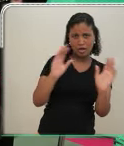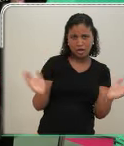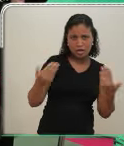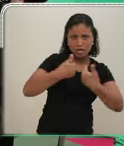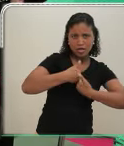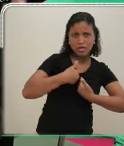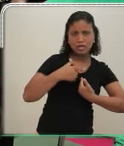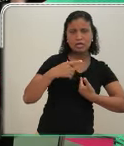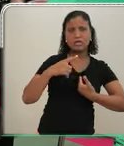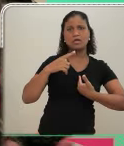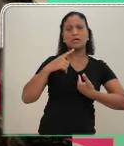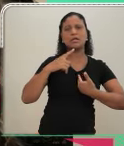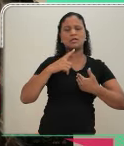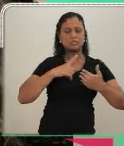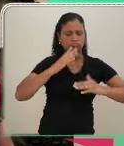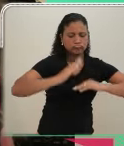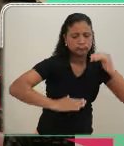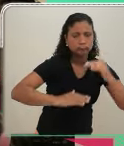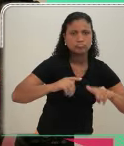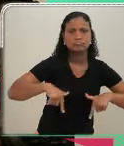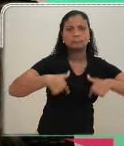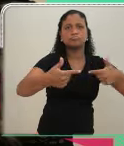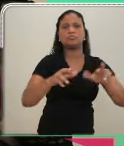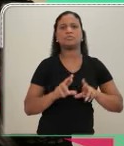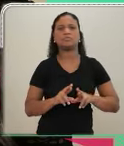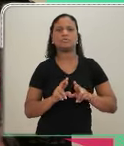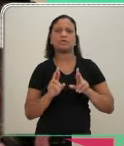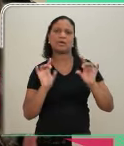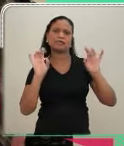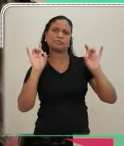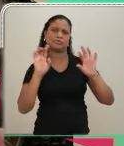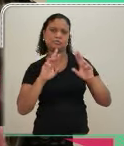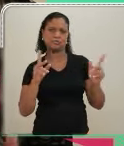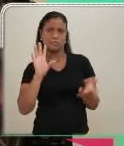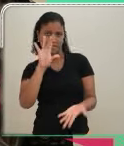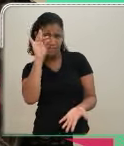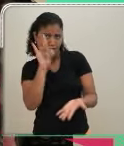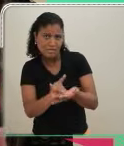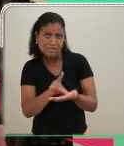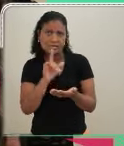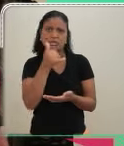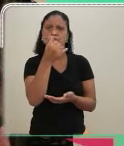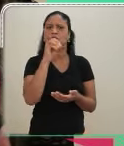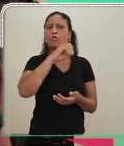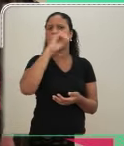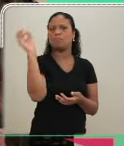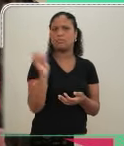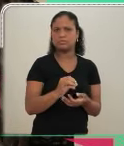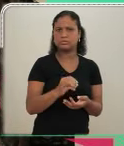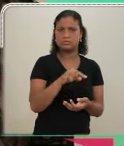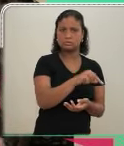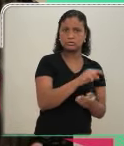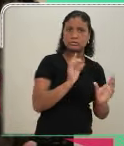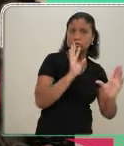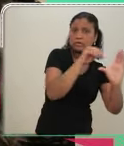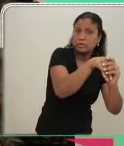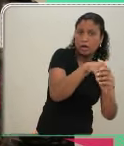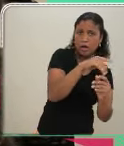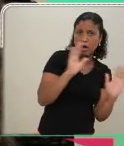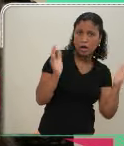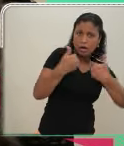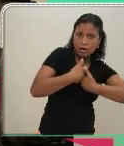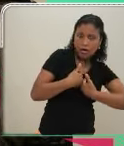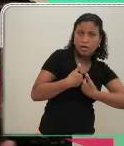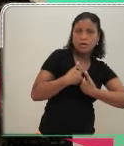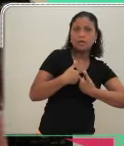tem uma habilidade especial. Na verdade, apenas 10% das pessoas diagnosticadas dentro do espectro autista tem uma